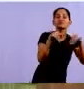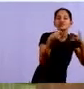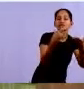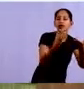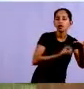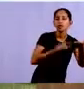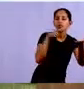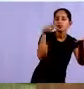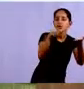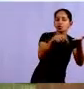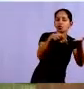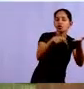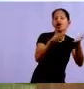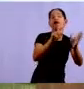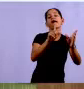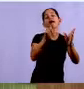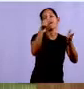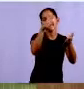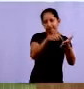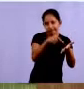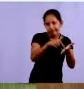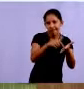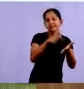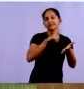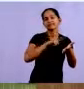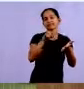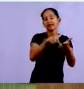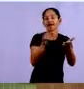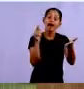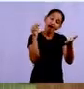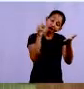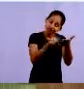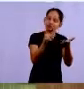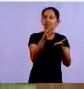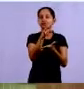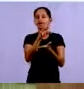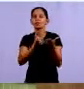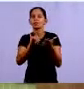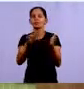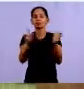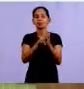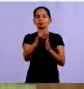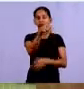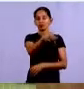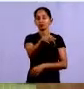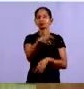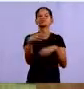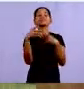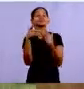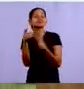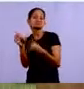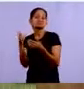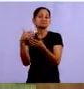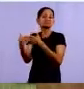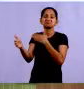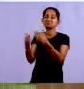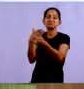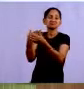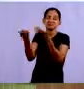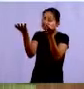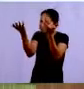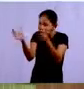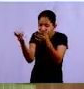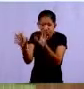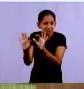imposto de renda e contribuição social sobre aquele lucro. O lucro presumido, ele diz assim, pouco importa as suas despesas. O